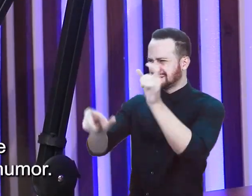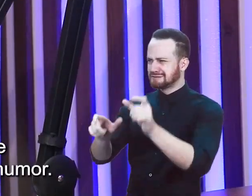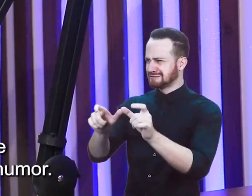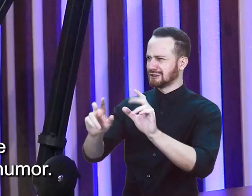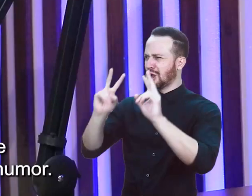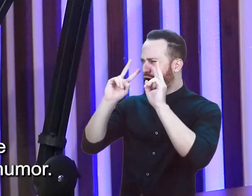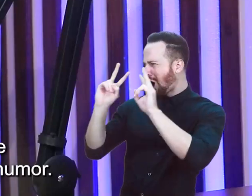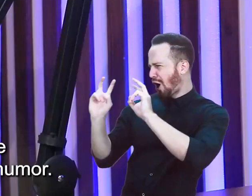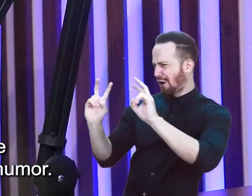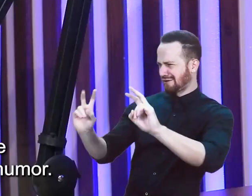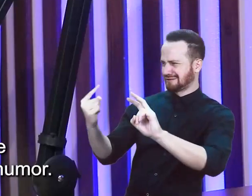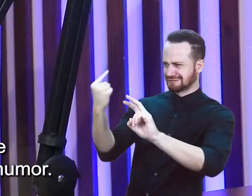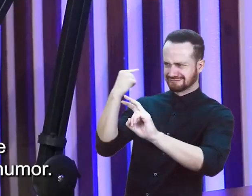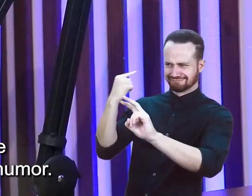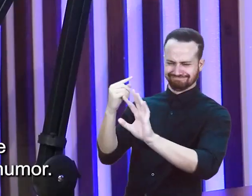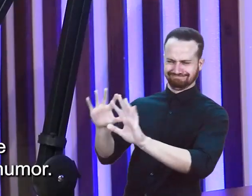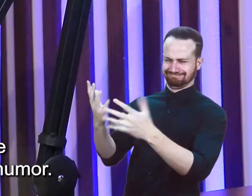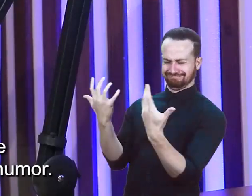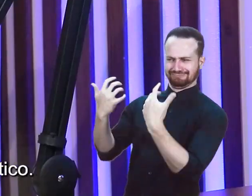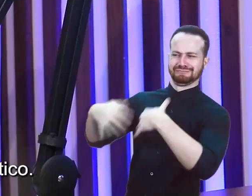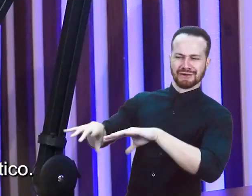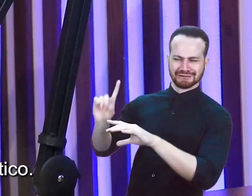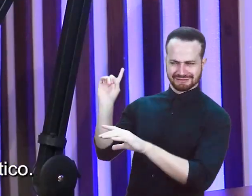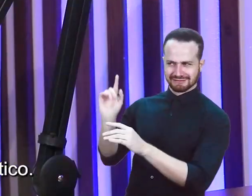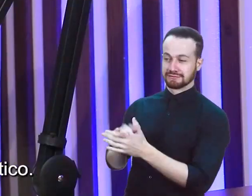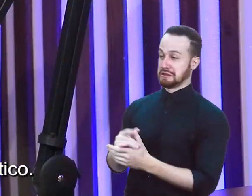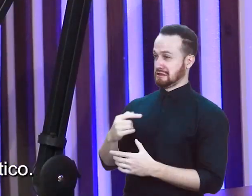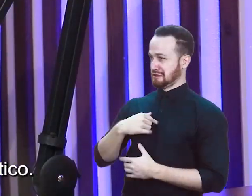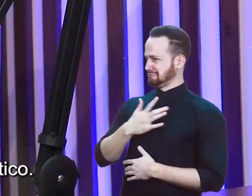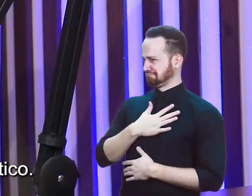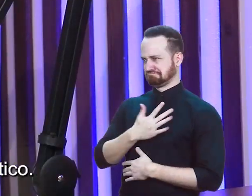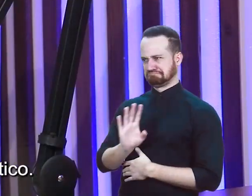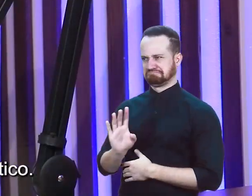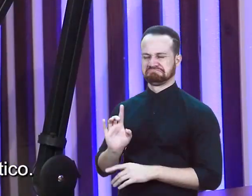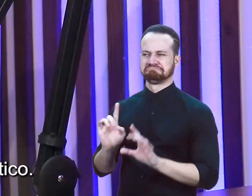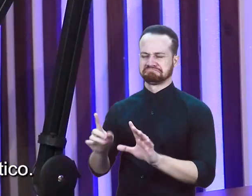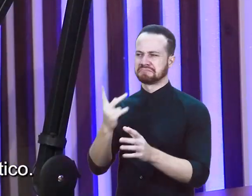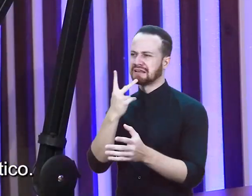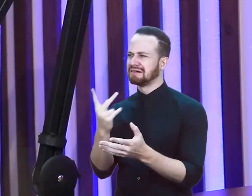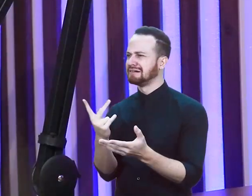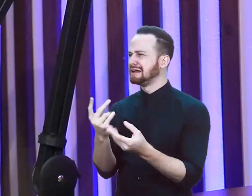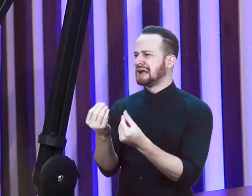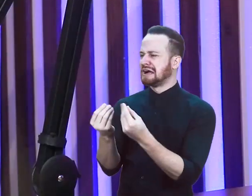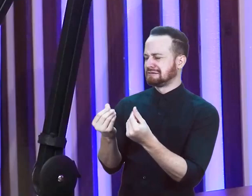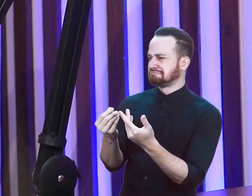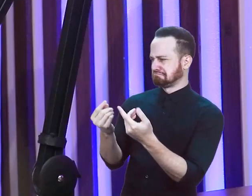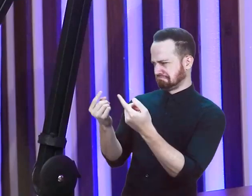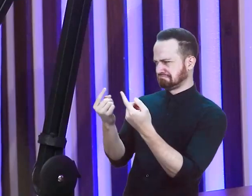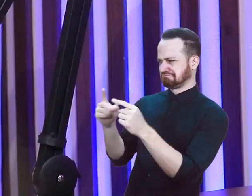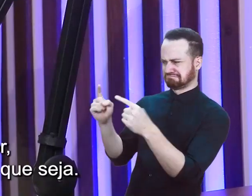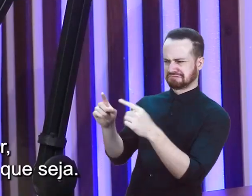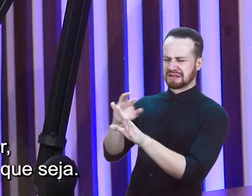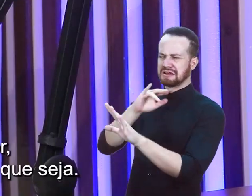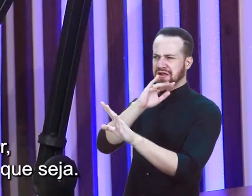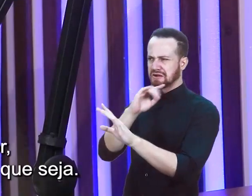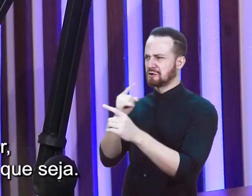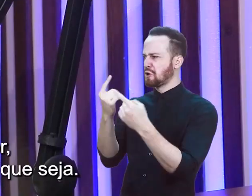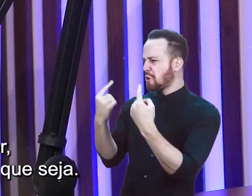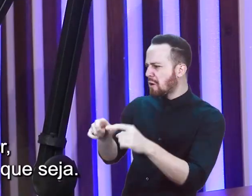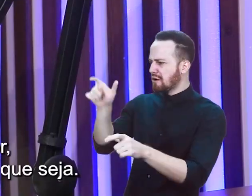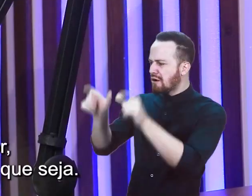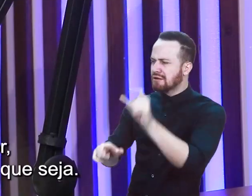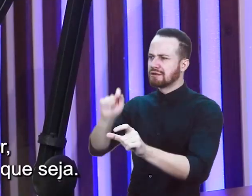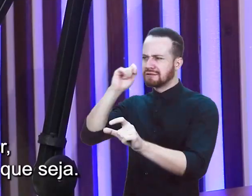e nem quer aceitar esse tipo de humor. Eu não gosto, eu sinceramente não gosto, critico, né? Pode ser contra negro,